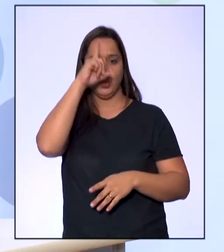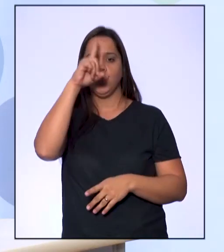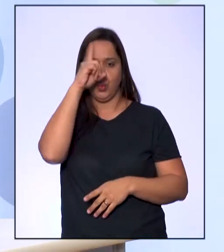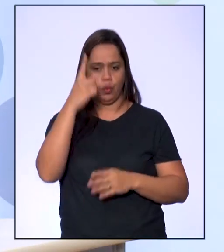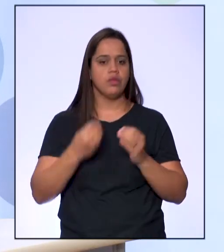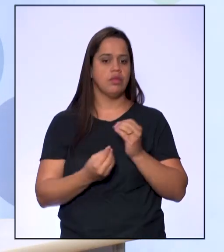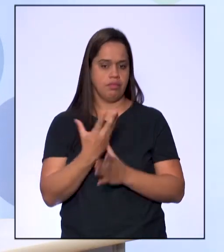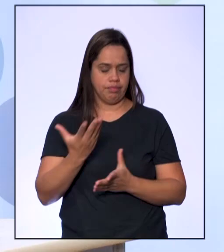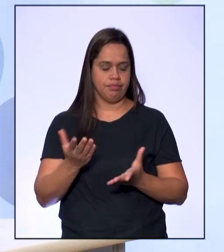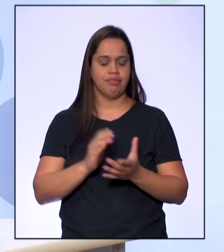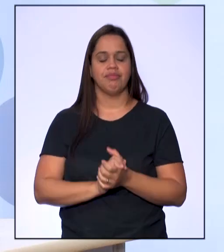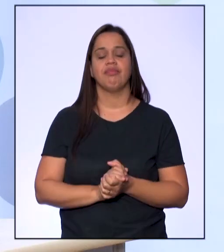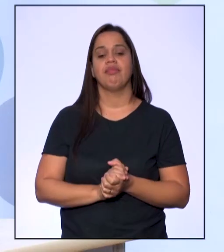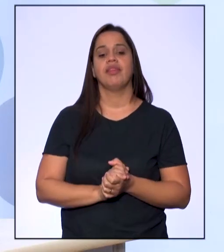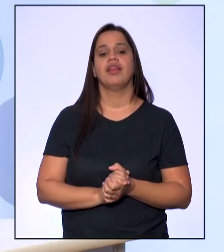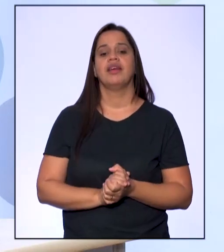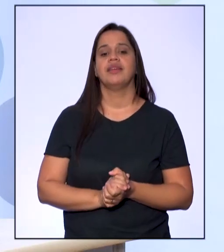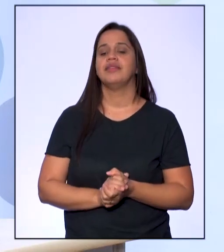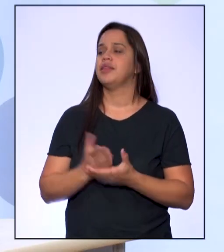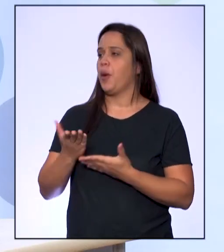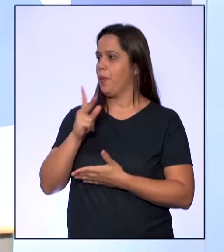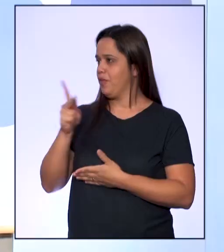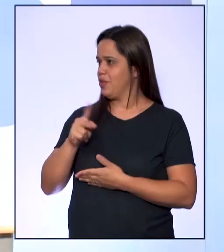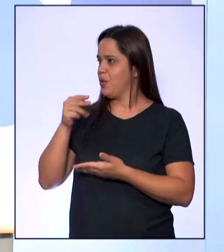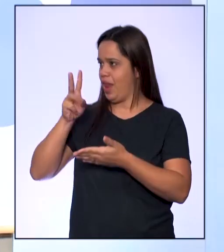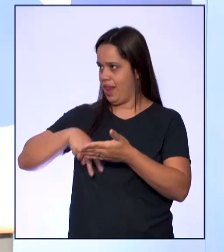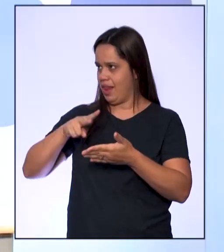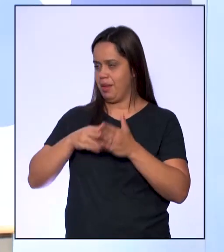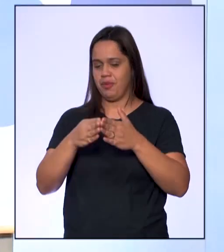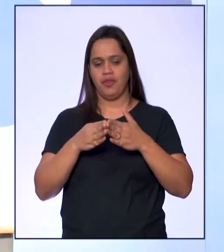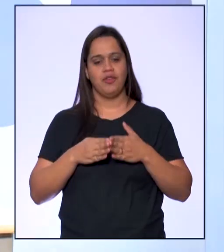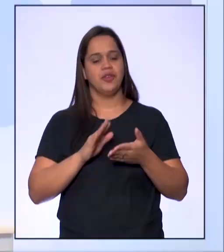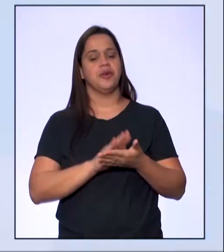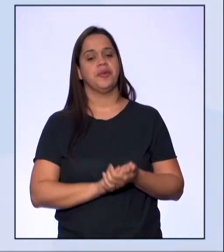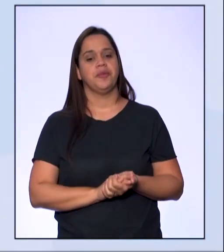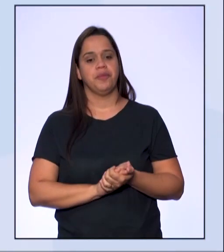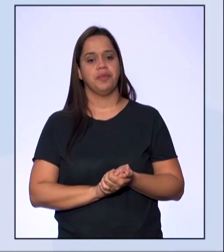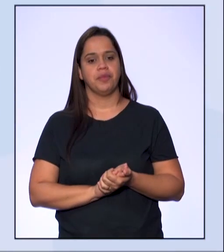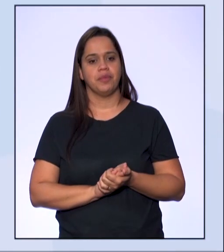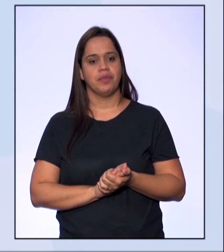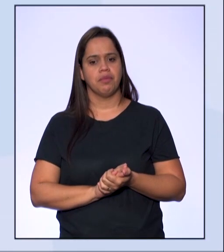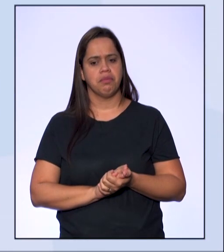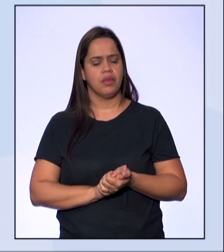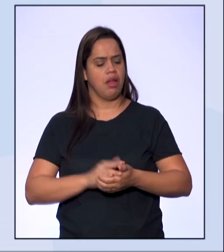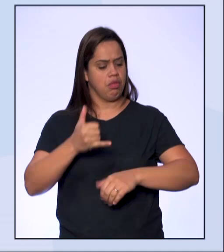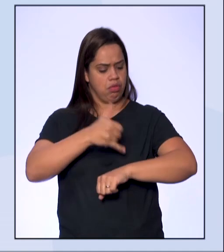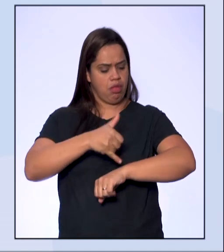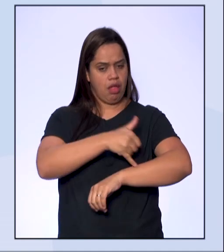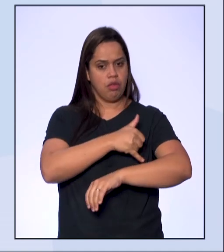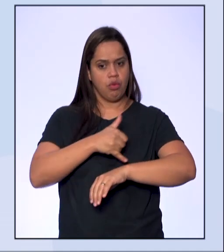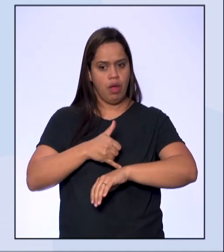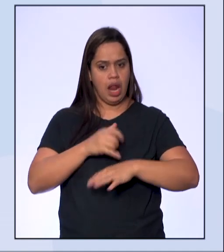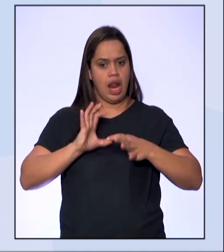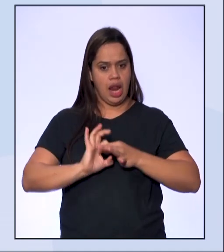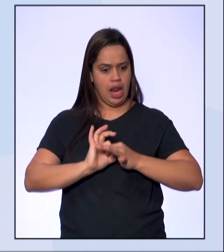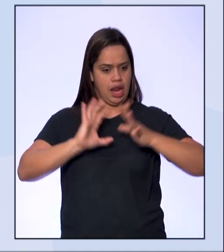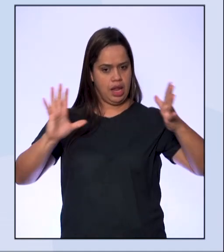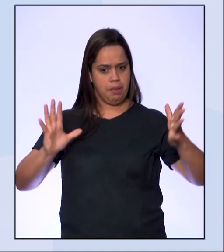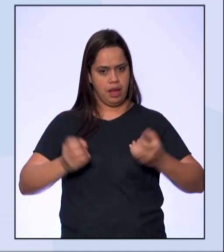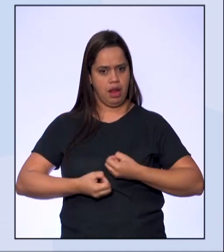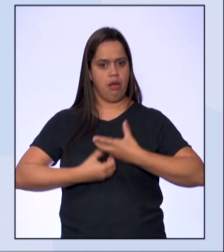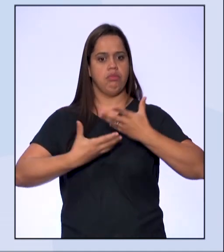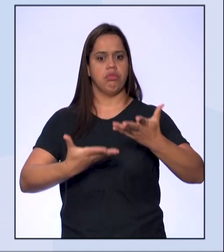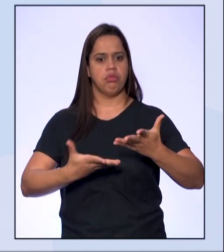Então, vamos lá. Mônica, leia para mim, por favor. Leio, sim. Tatuagem, liberdade de expressão